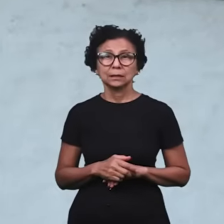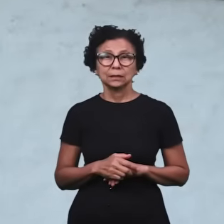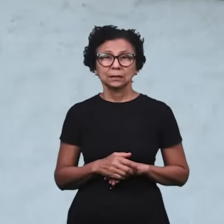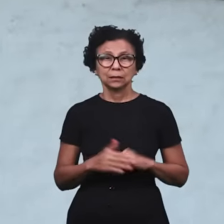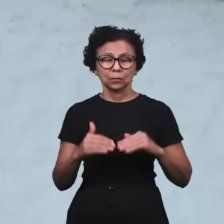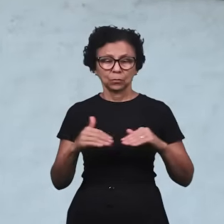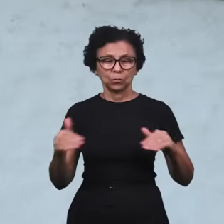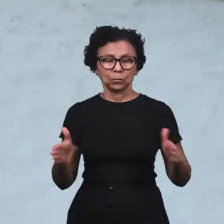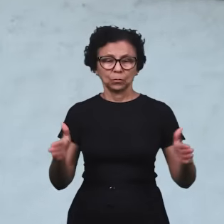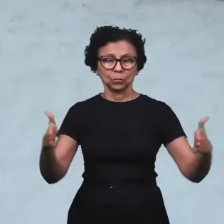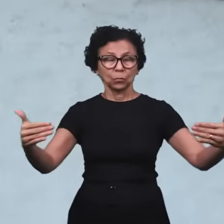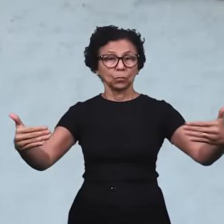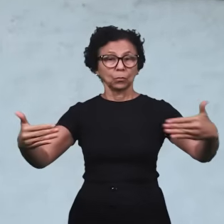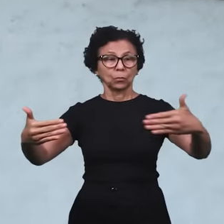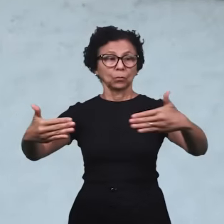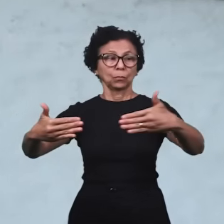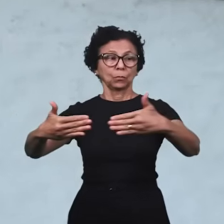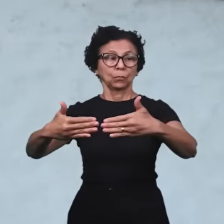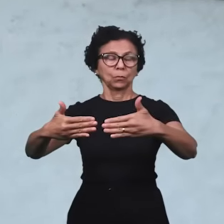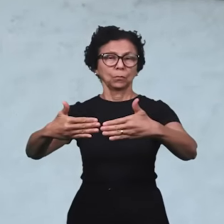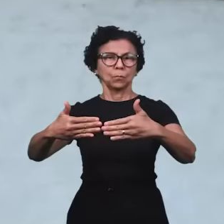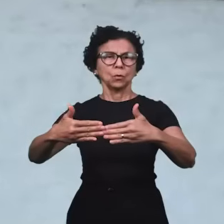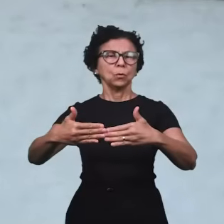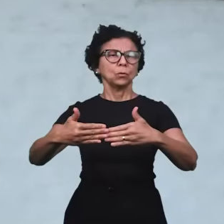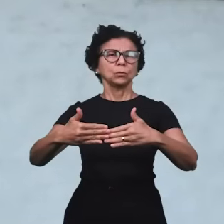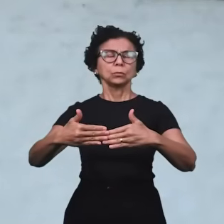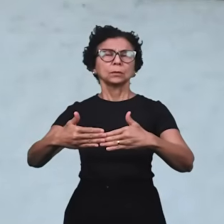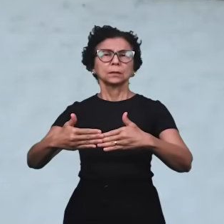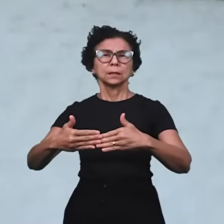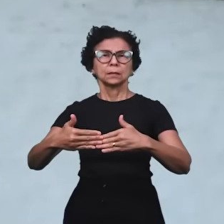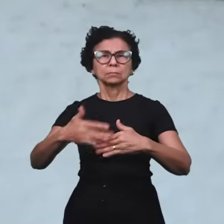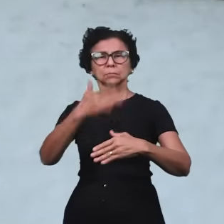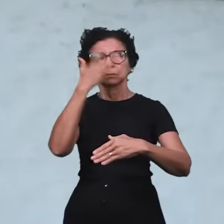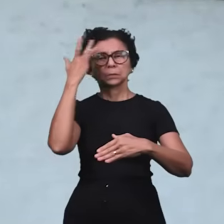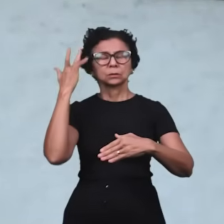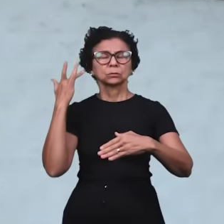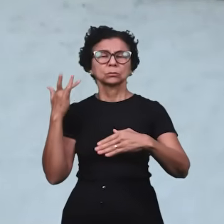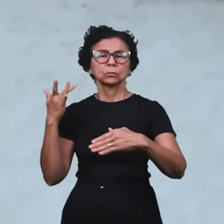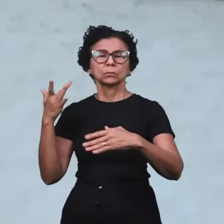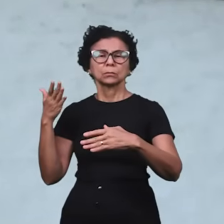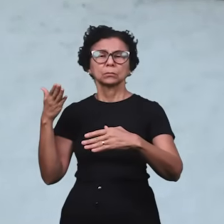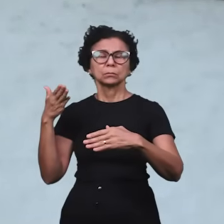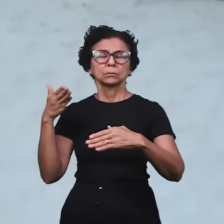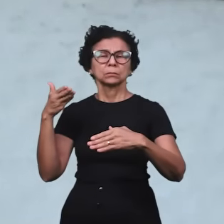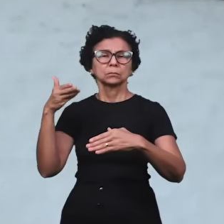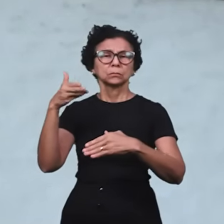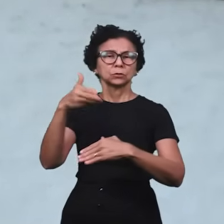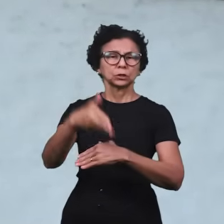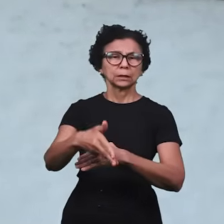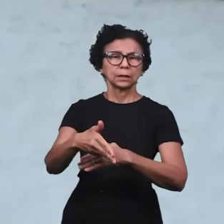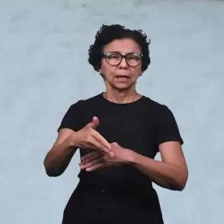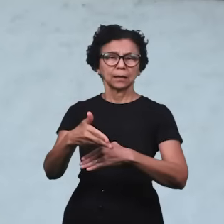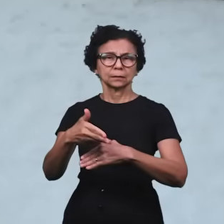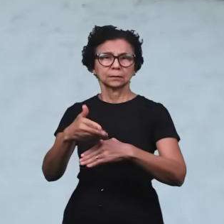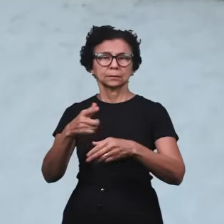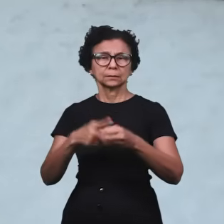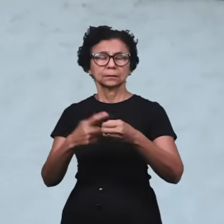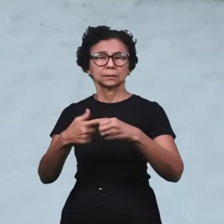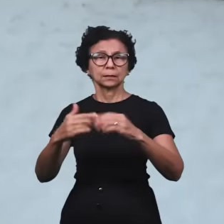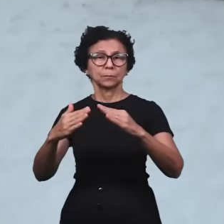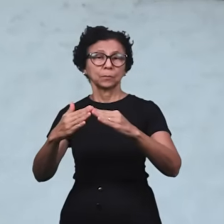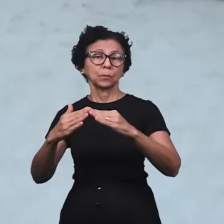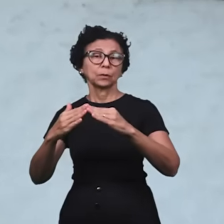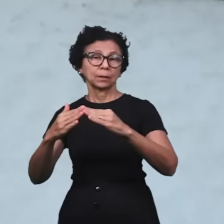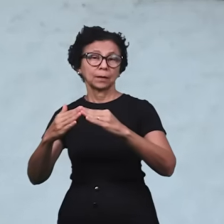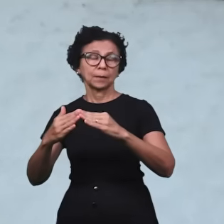era um sinônimo quando a pessoa chegava para morar, ou se ela fosse morar numa cidade. Pensa uma pessoa que